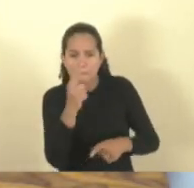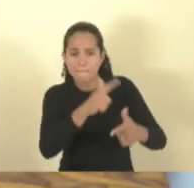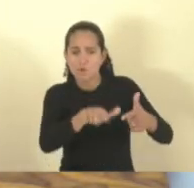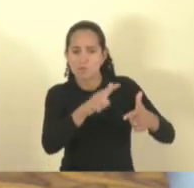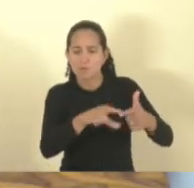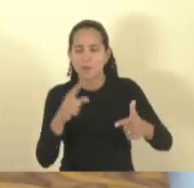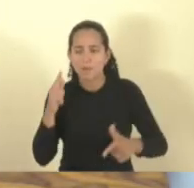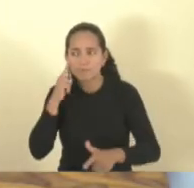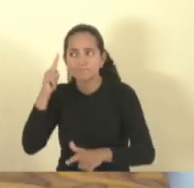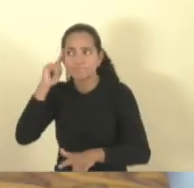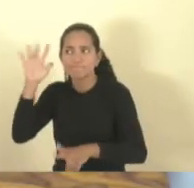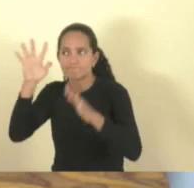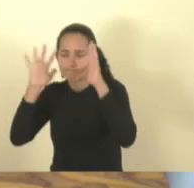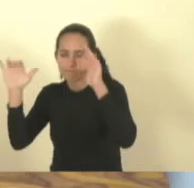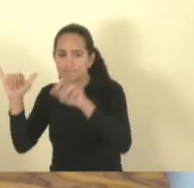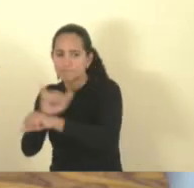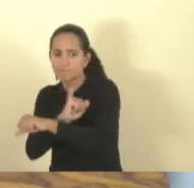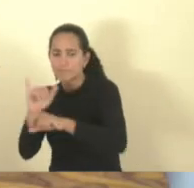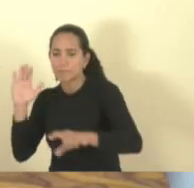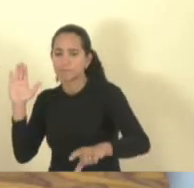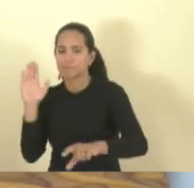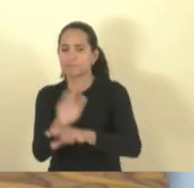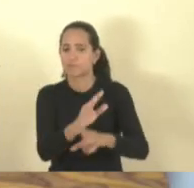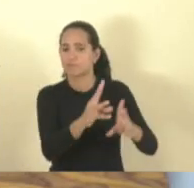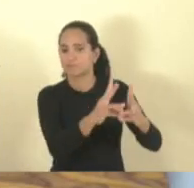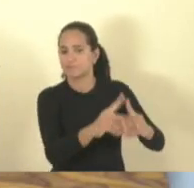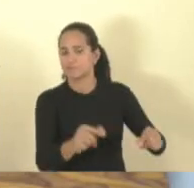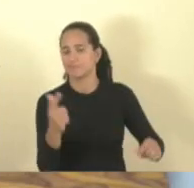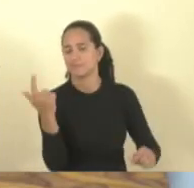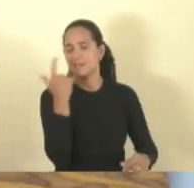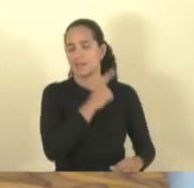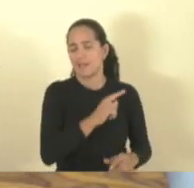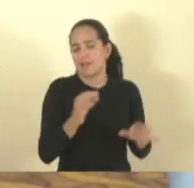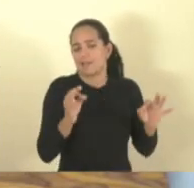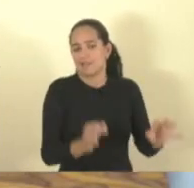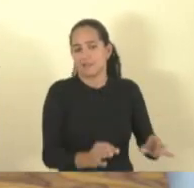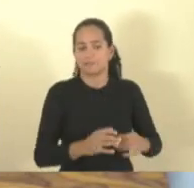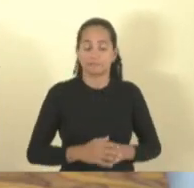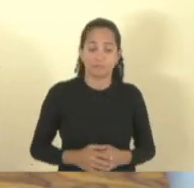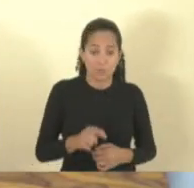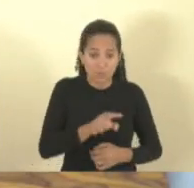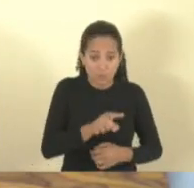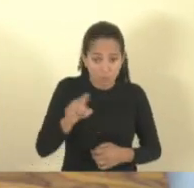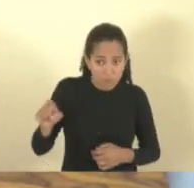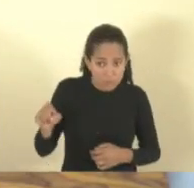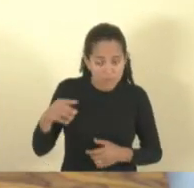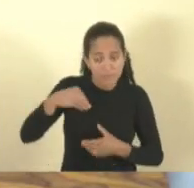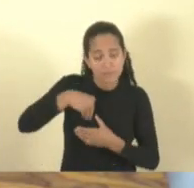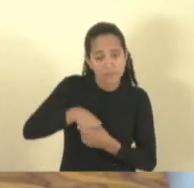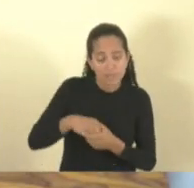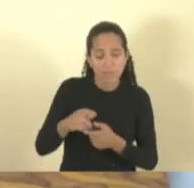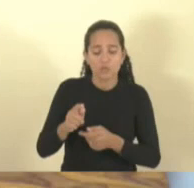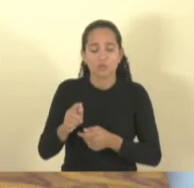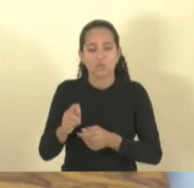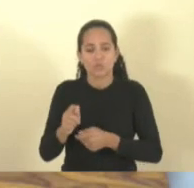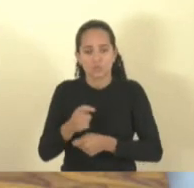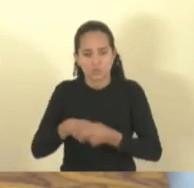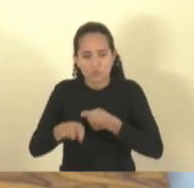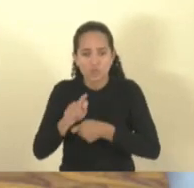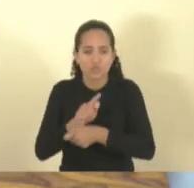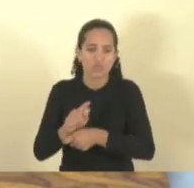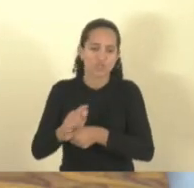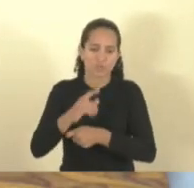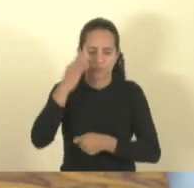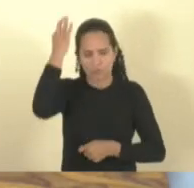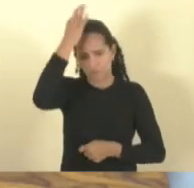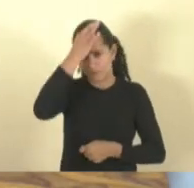eficazes e eficientes. A certeza da importância de vocês na gestão do Espírito Santo se reflete no